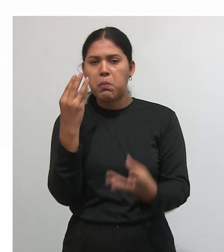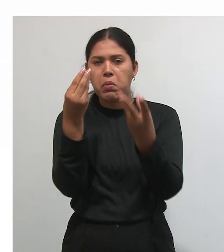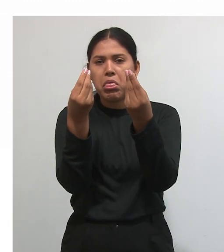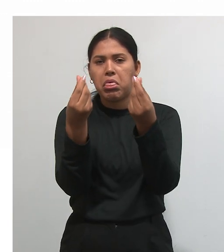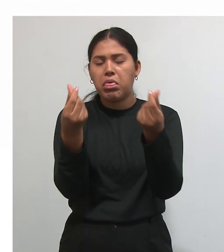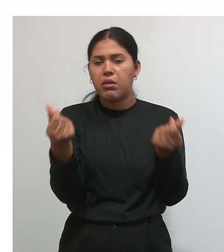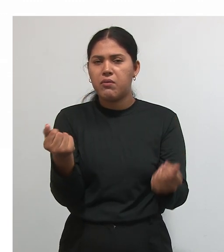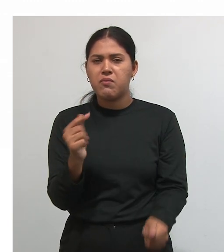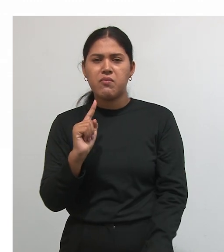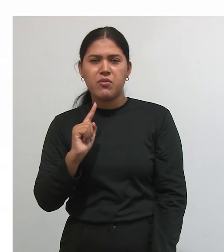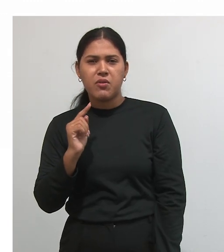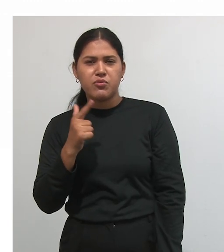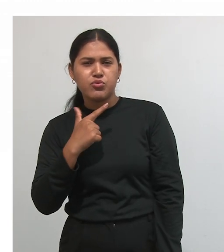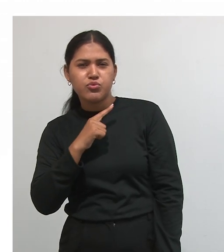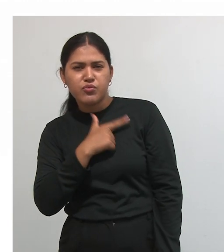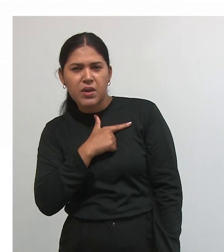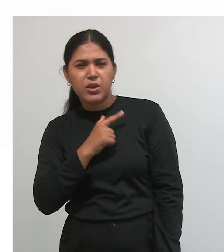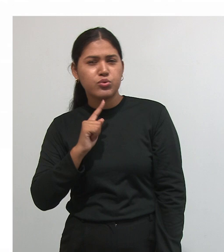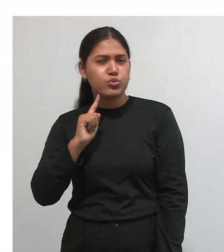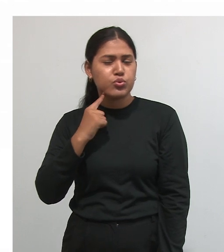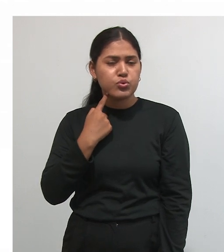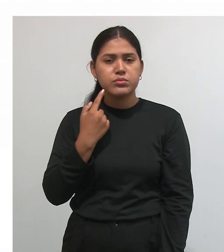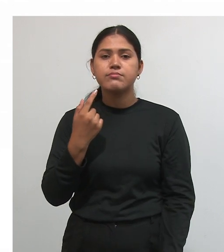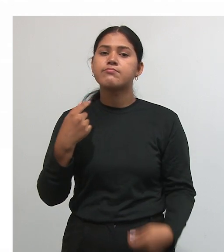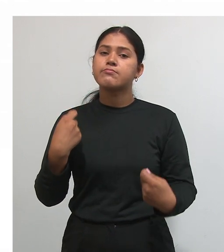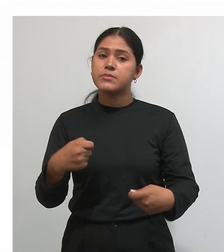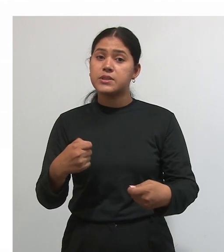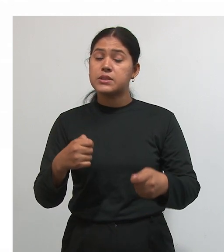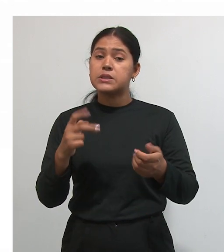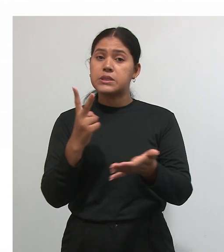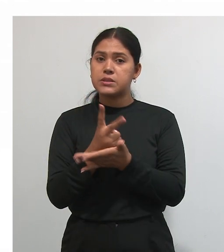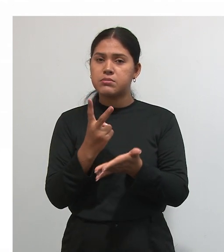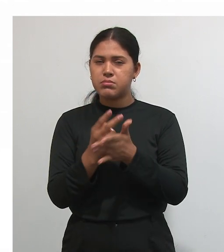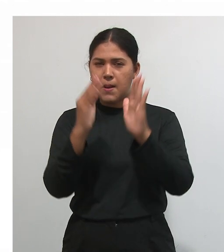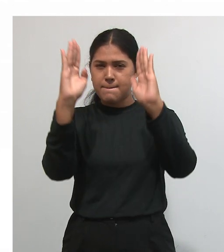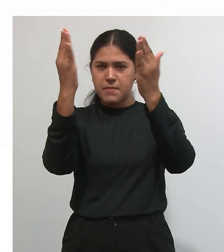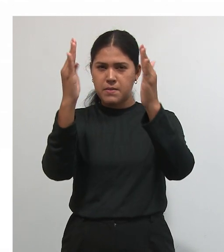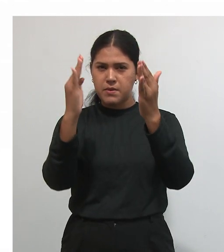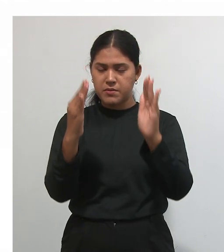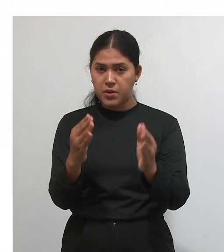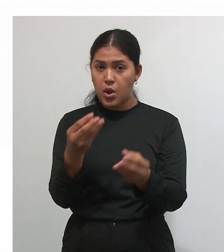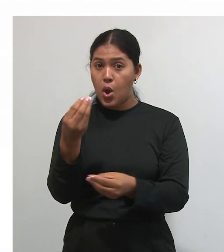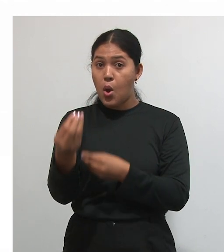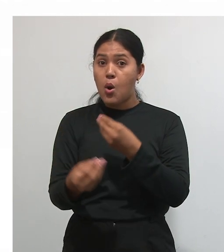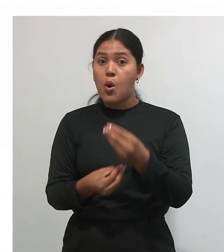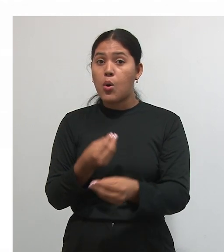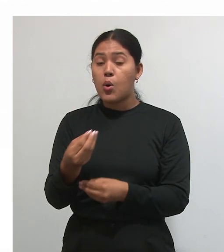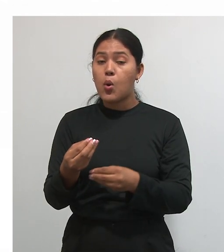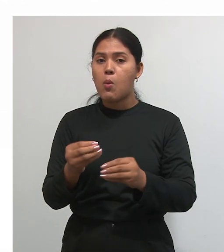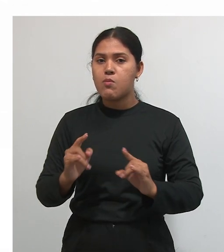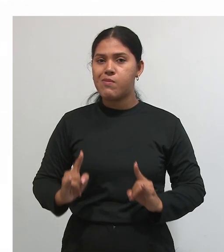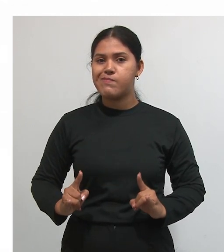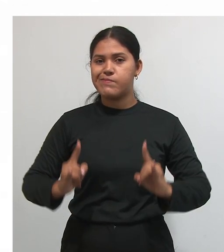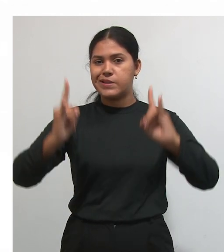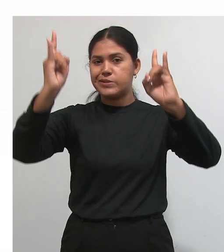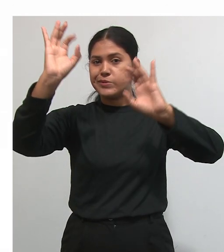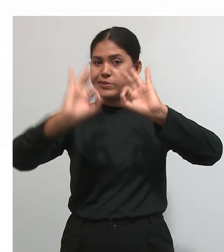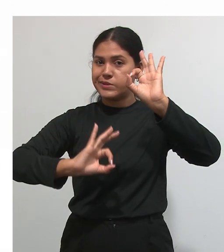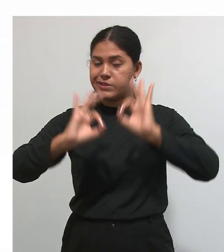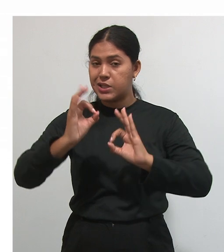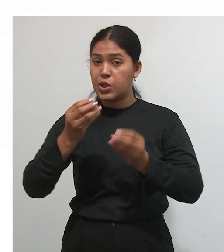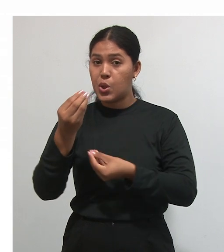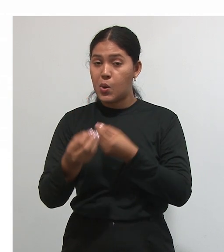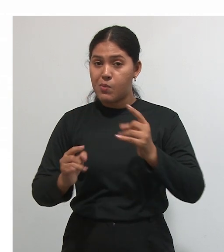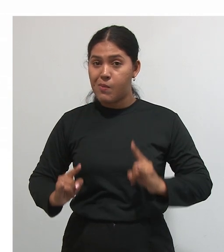praticamente, né, tá horroroso, como diz. Então, tem que se analisar isso também. O estilo arquitetônico, poluição sonora,